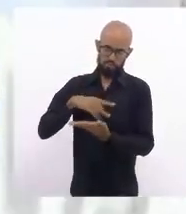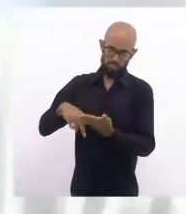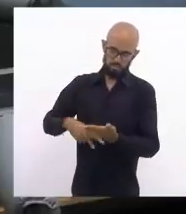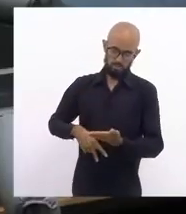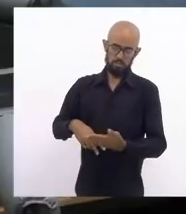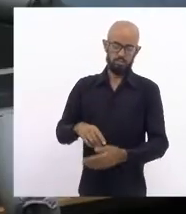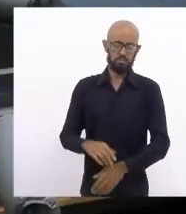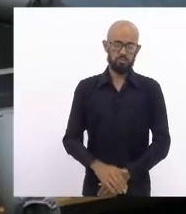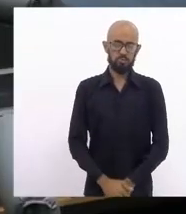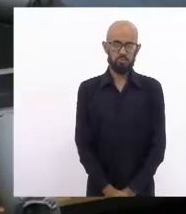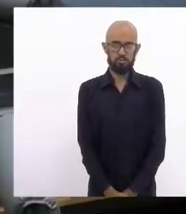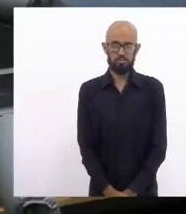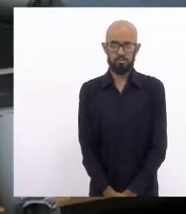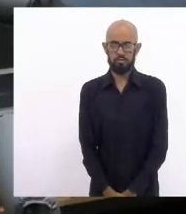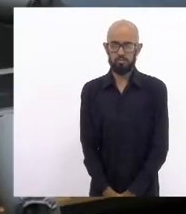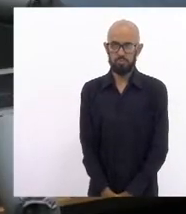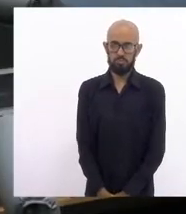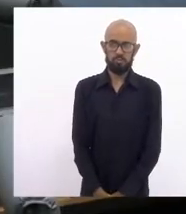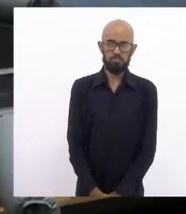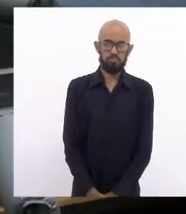nada. Curto e grosso.